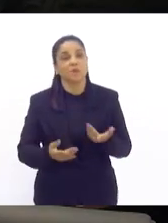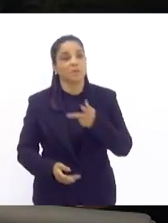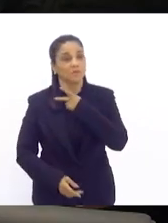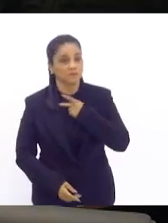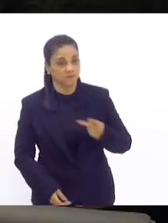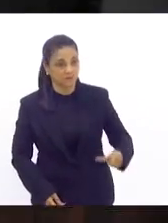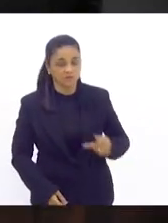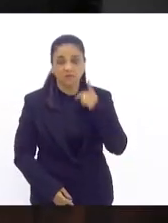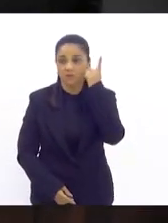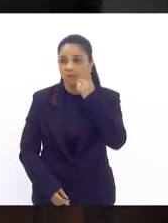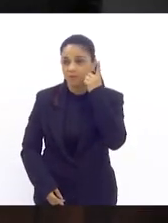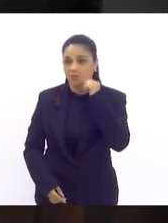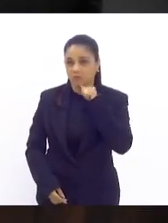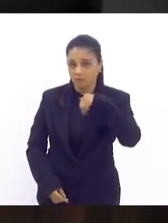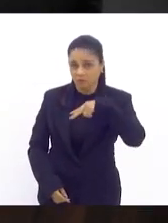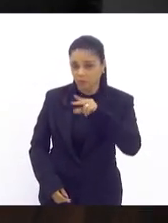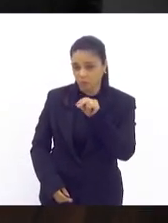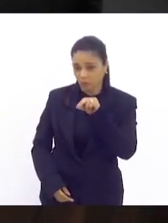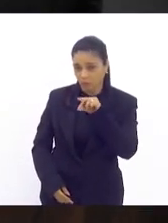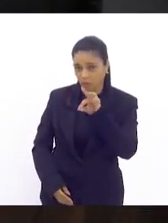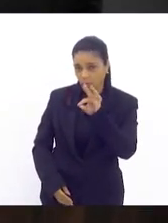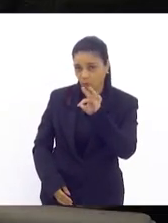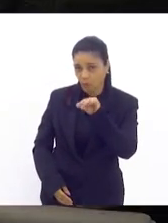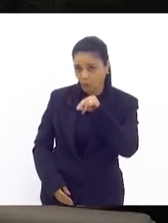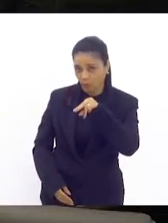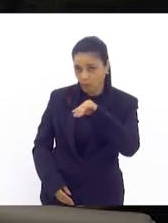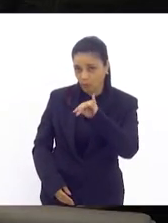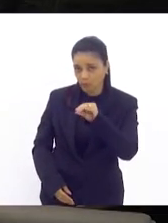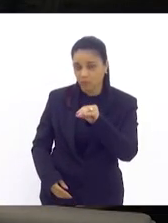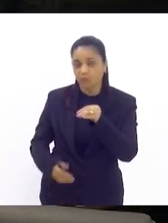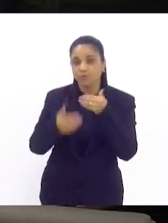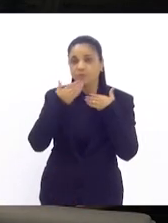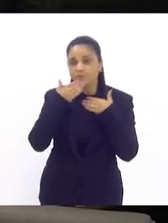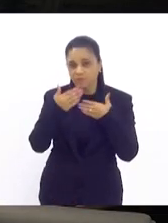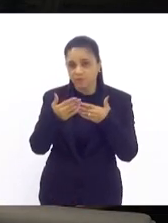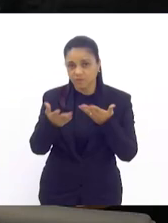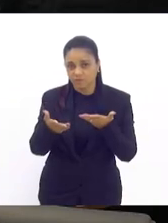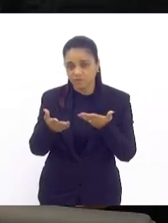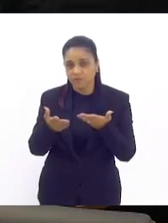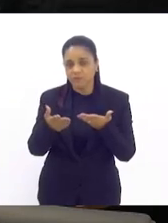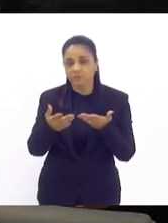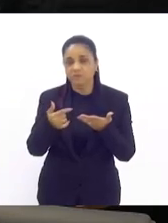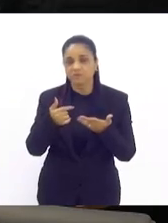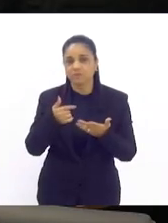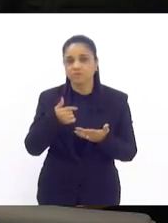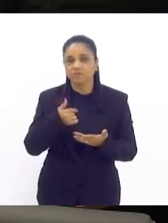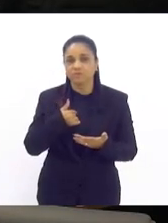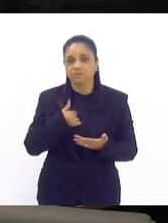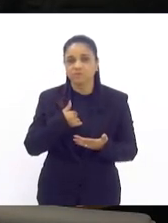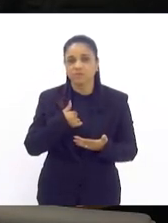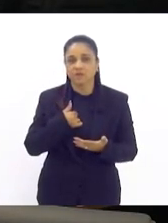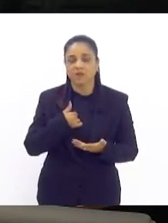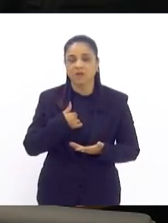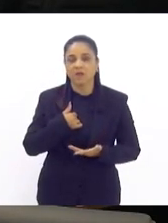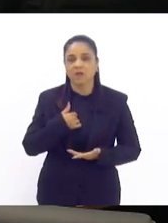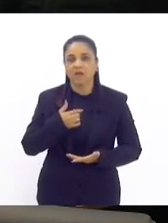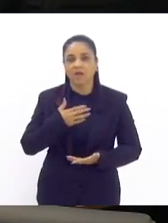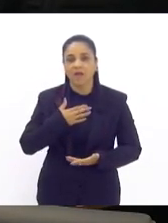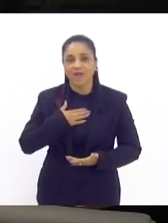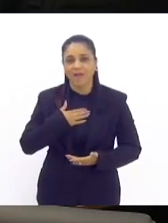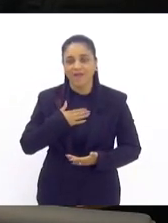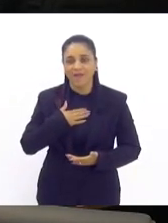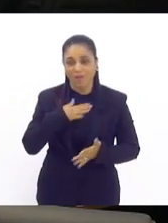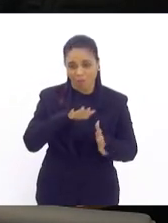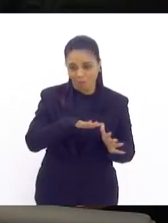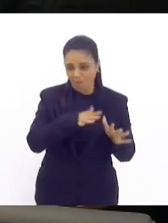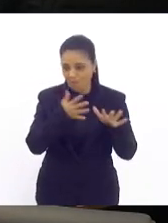Deputado Antônio por favor porque eu tenho por favor não me deixe sozinho senão eu pereço